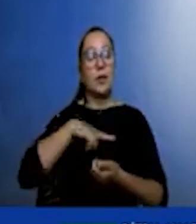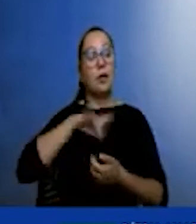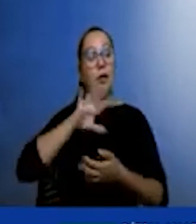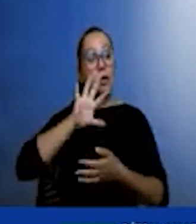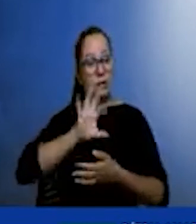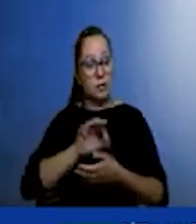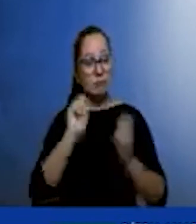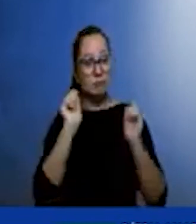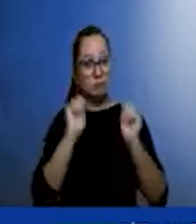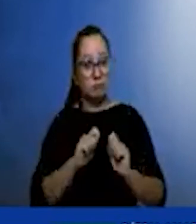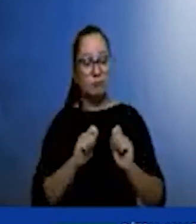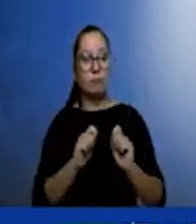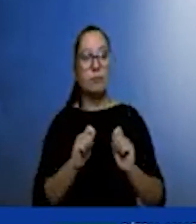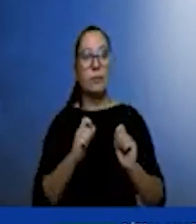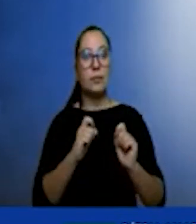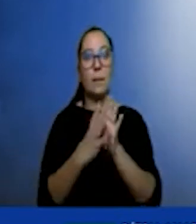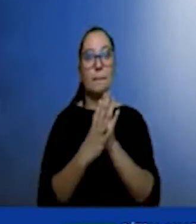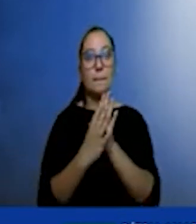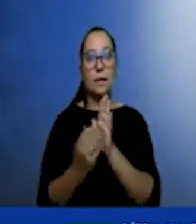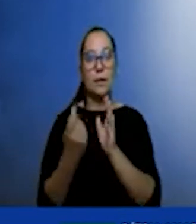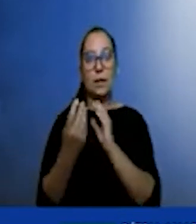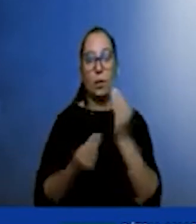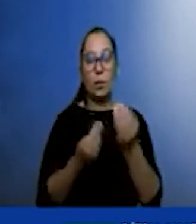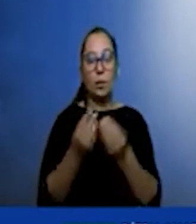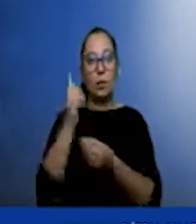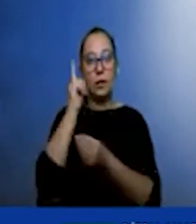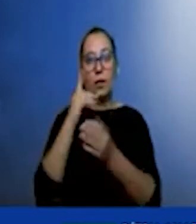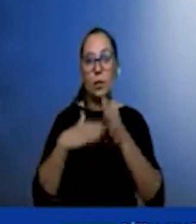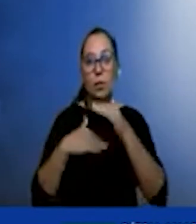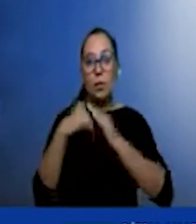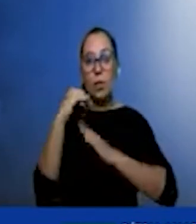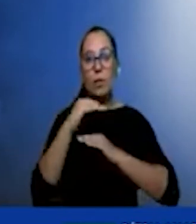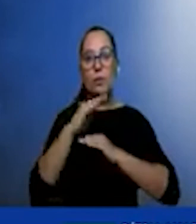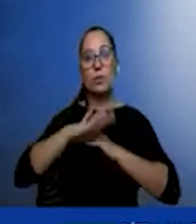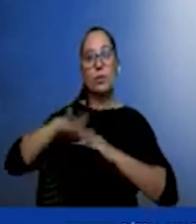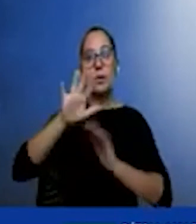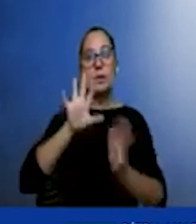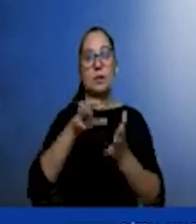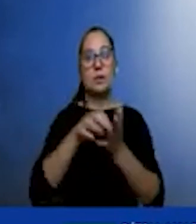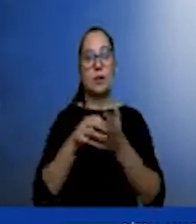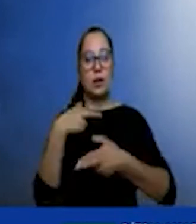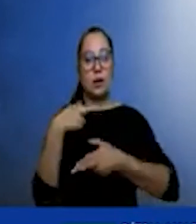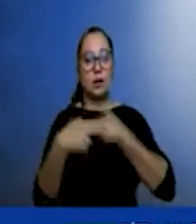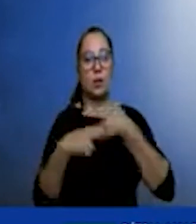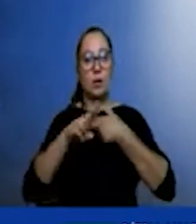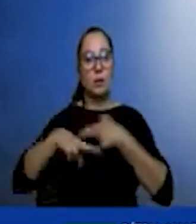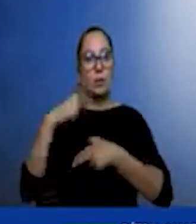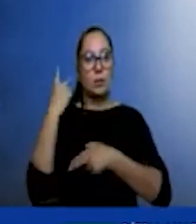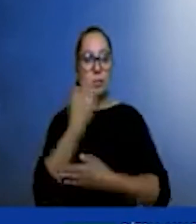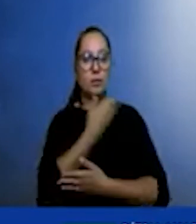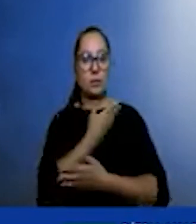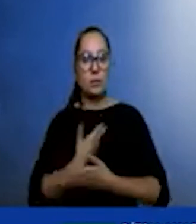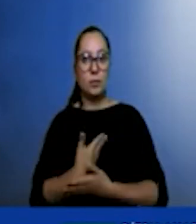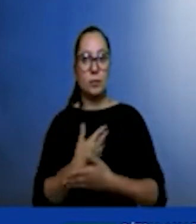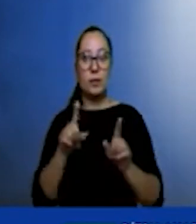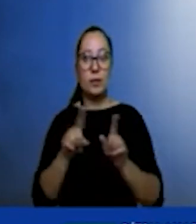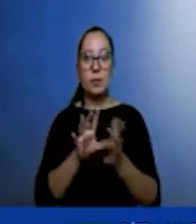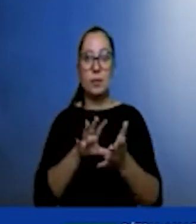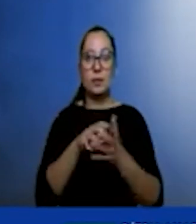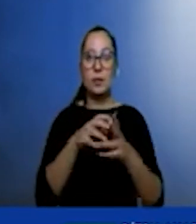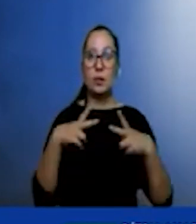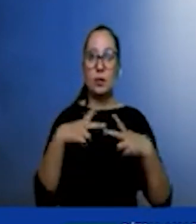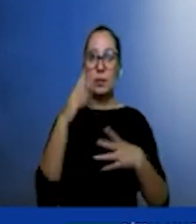sentido de dar um exemplo de como a gente consegue construir um setor de renováveis a partir de política pública, e o setor privado brasileiro